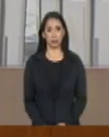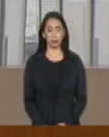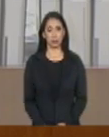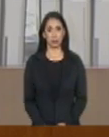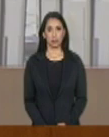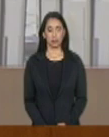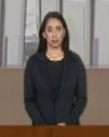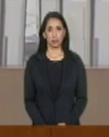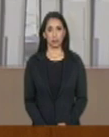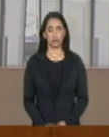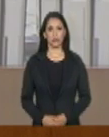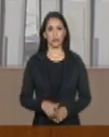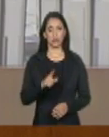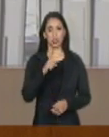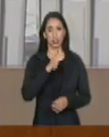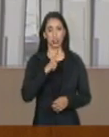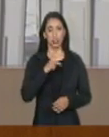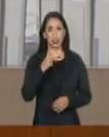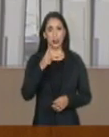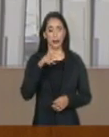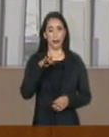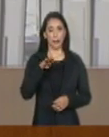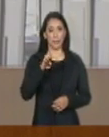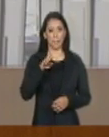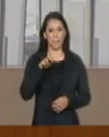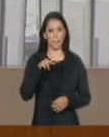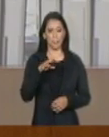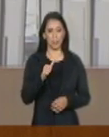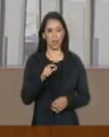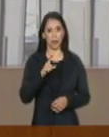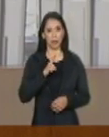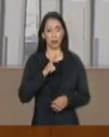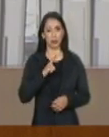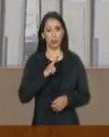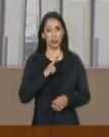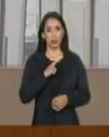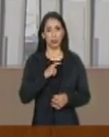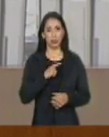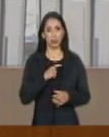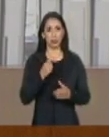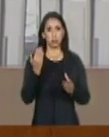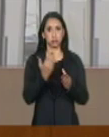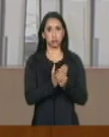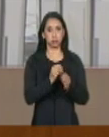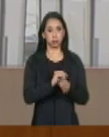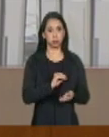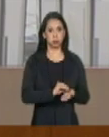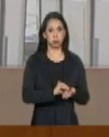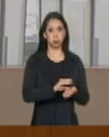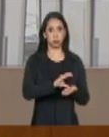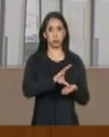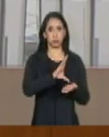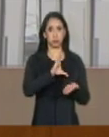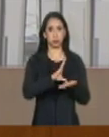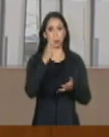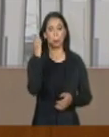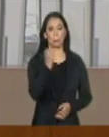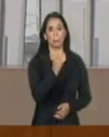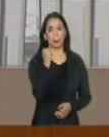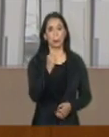Será que a execução da pena em dado momento que está gerando esse número de processos, de homicídios?